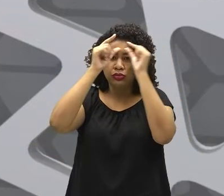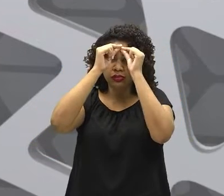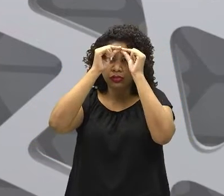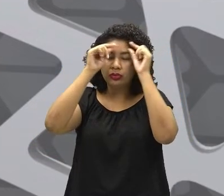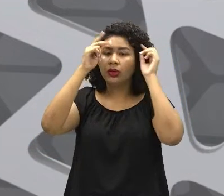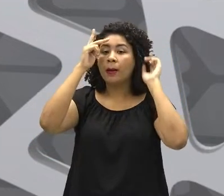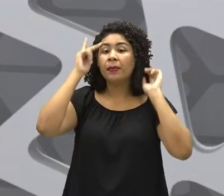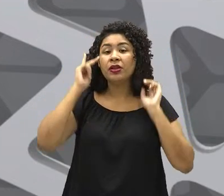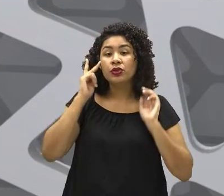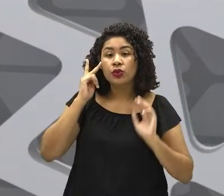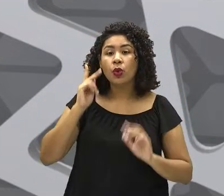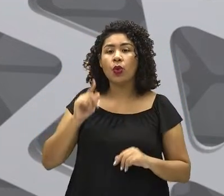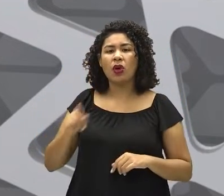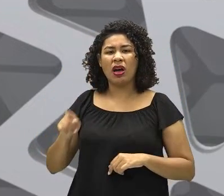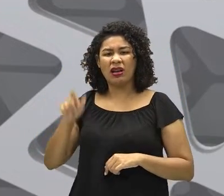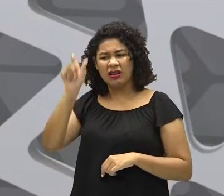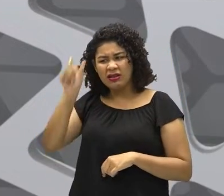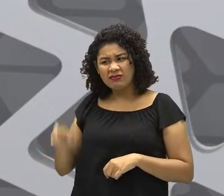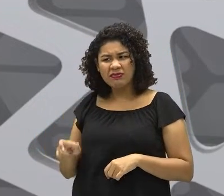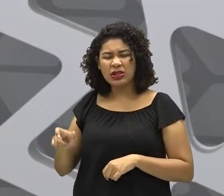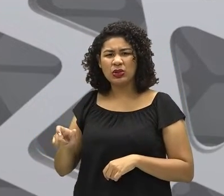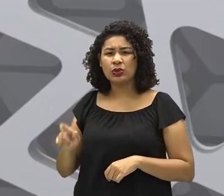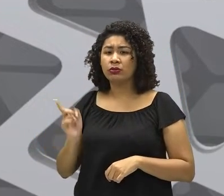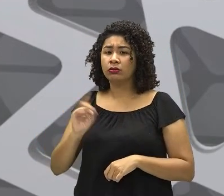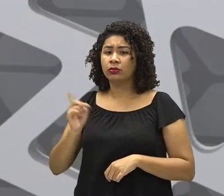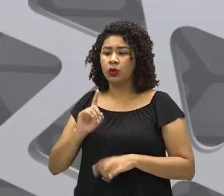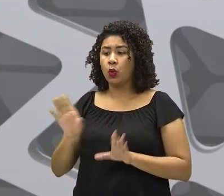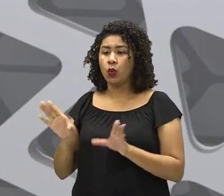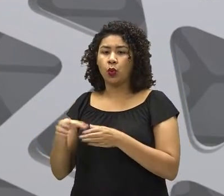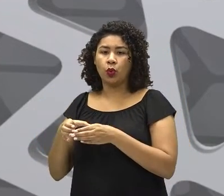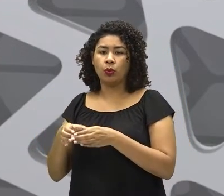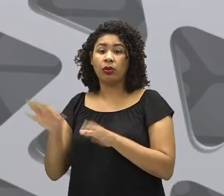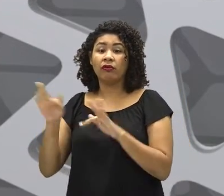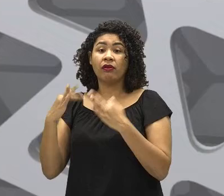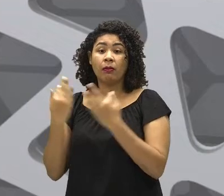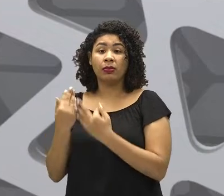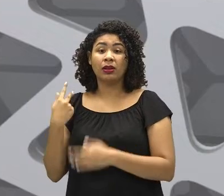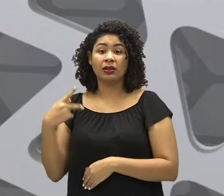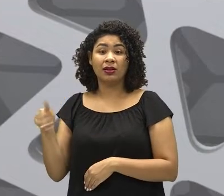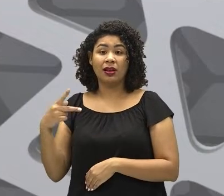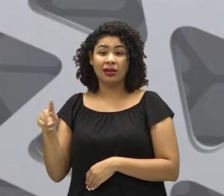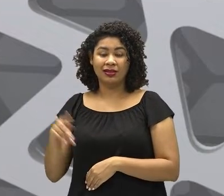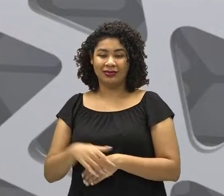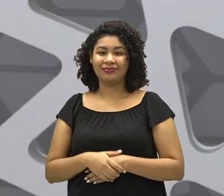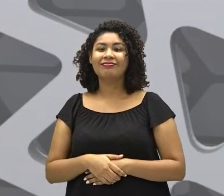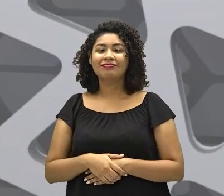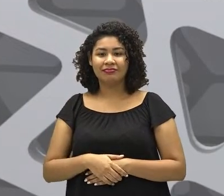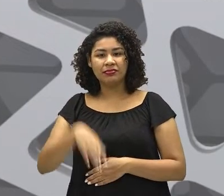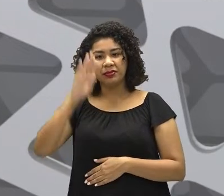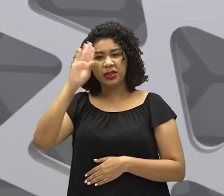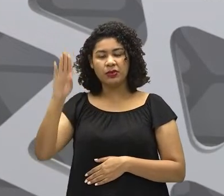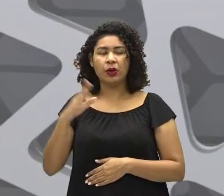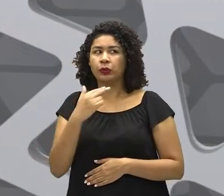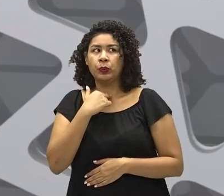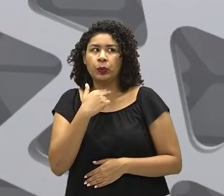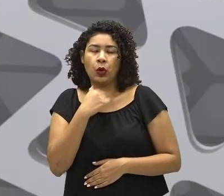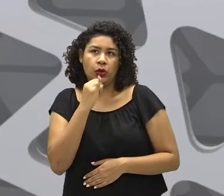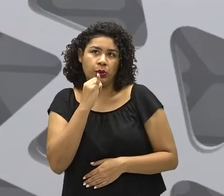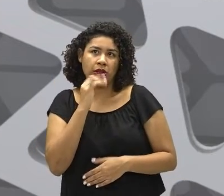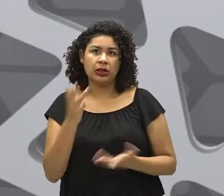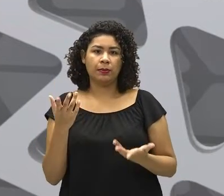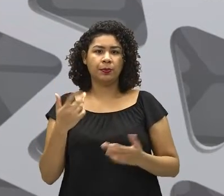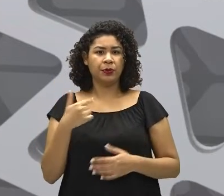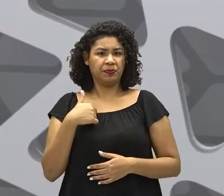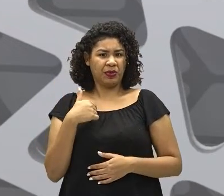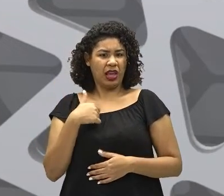como fulano, como um indivíduo, mas através do clã, da família a que ele pertencia. Então ele não podia se projetar como um